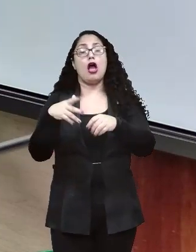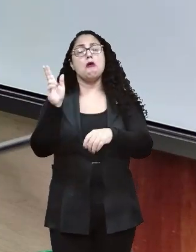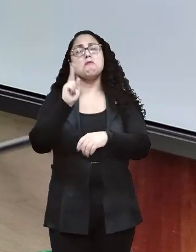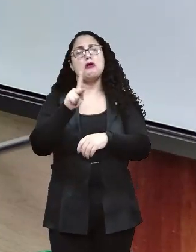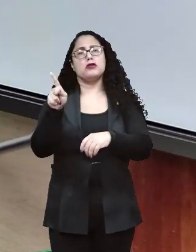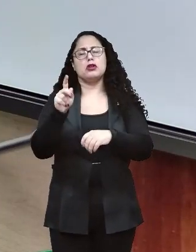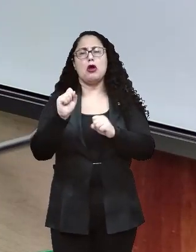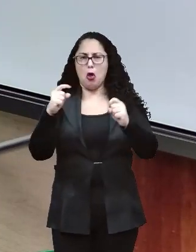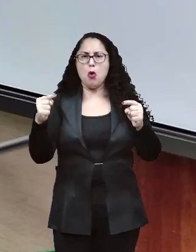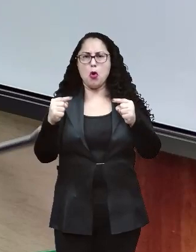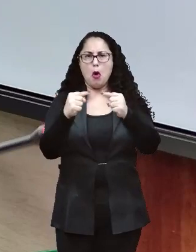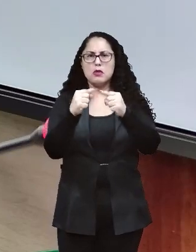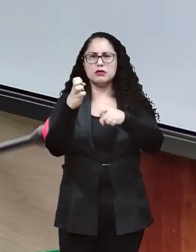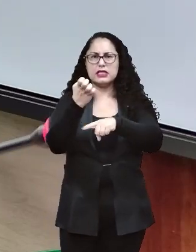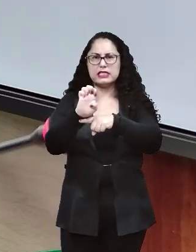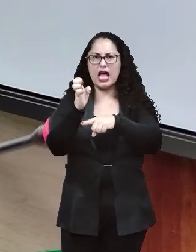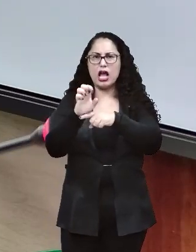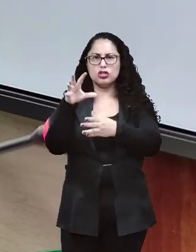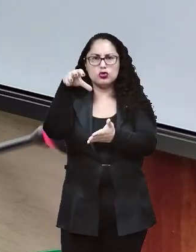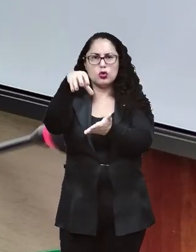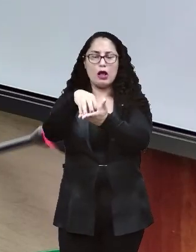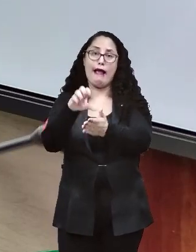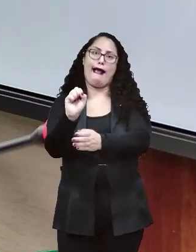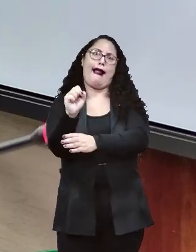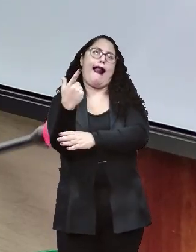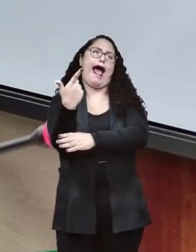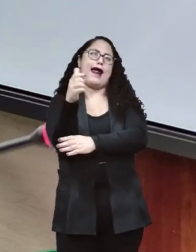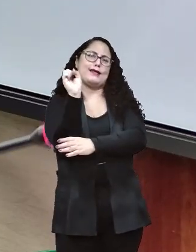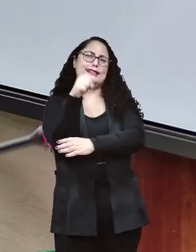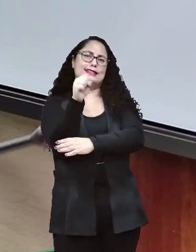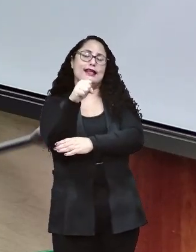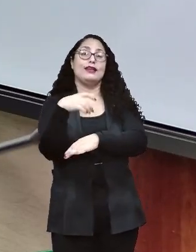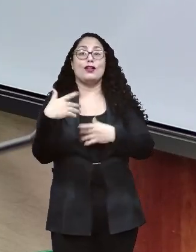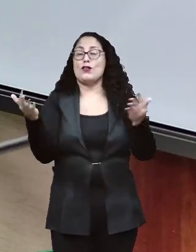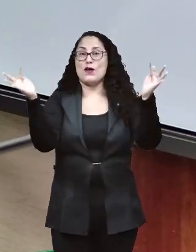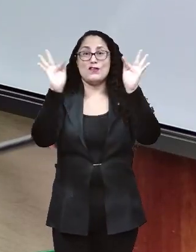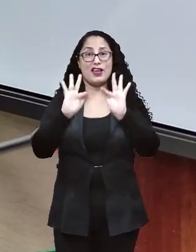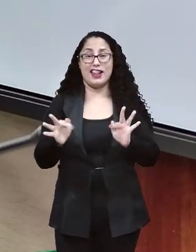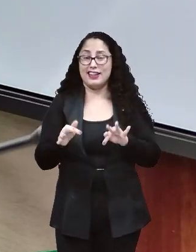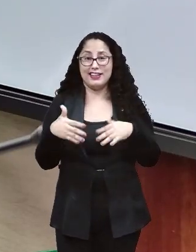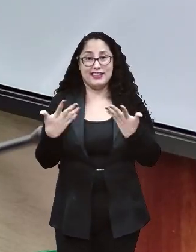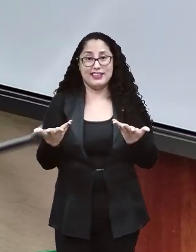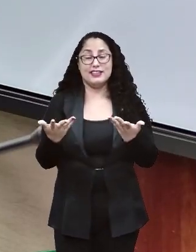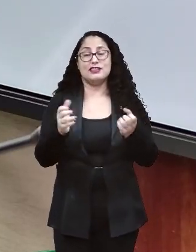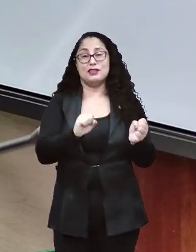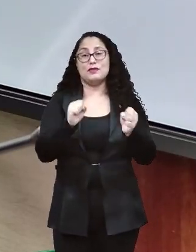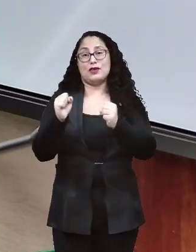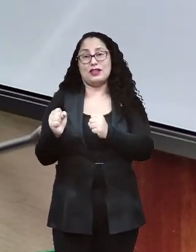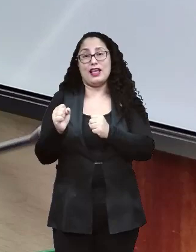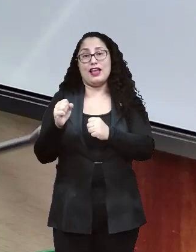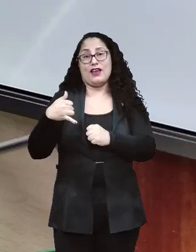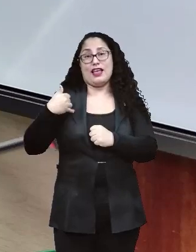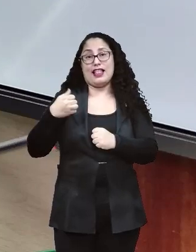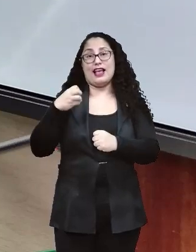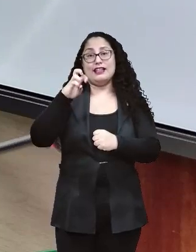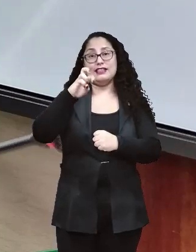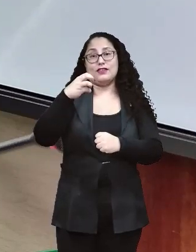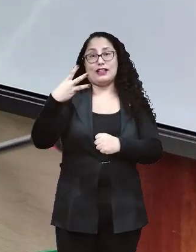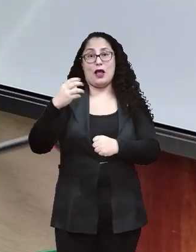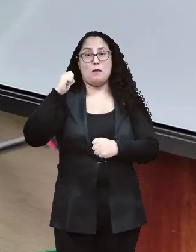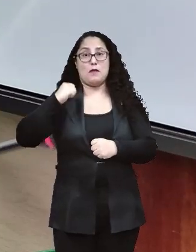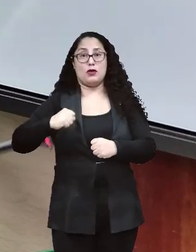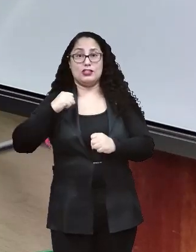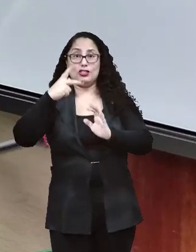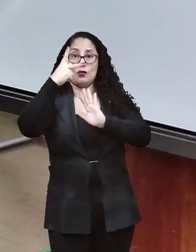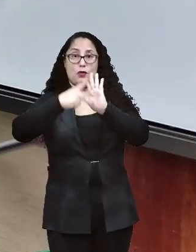professor, eu sirvo para ser estagiária do núcleo? Ele, claro que sim. Então, assim, eu estou muito feliz de poder, né, aos 53 anos, ser bolsista de